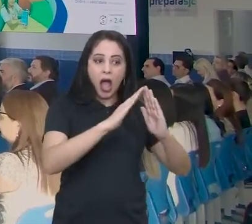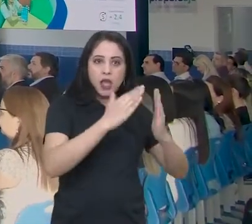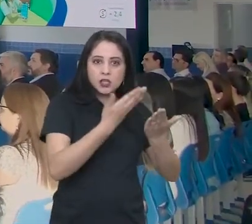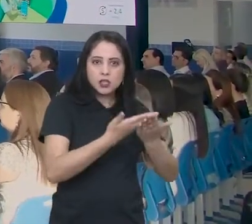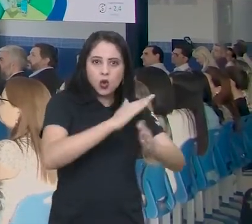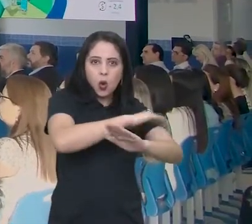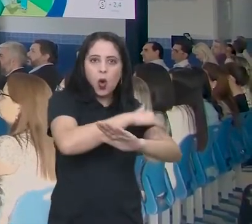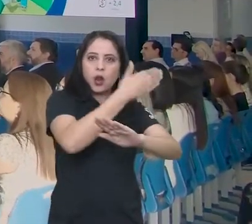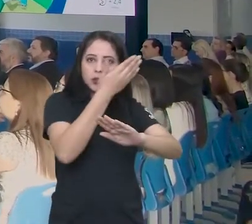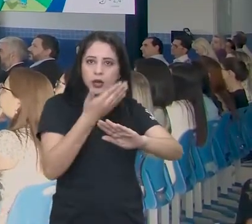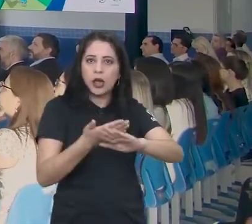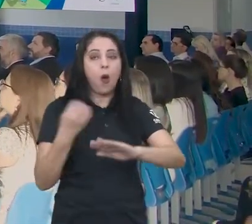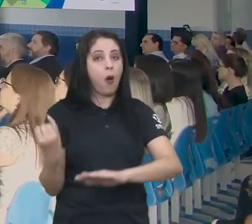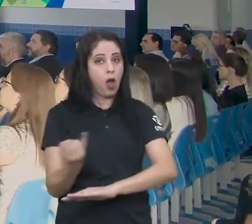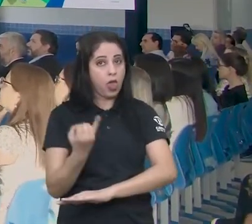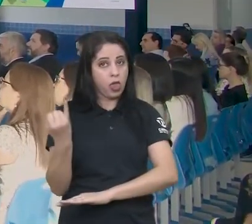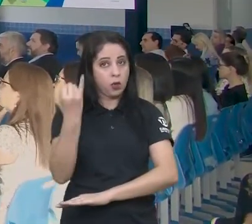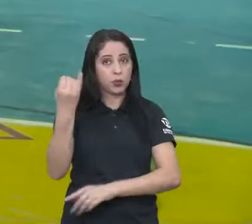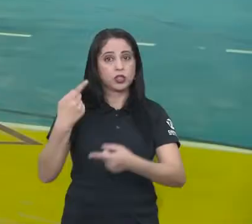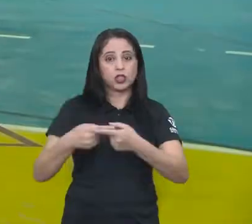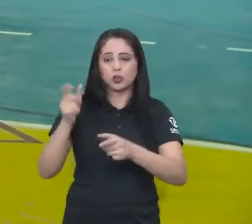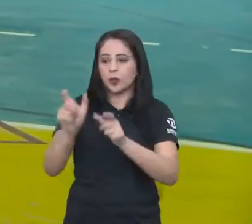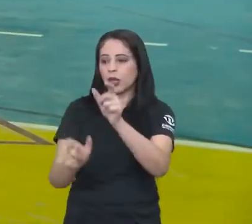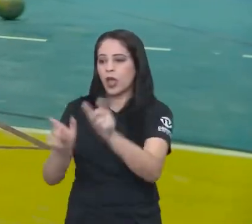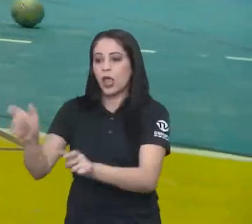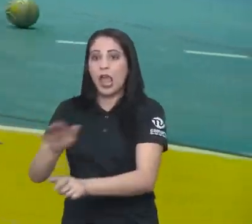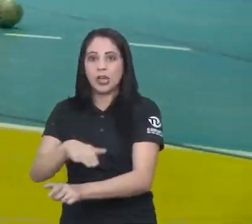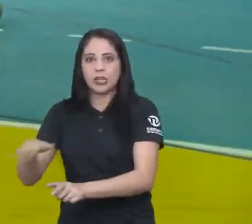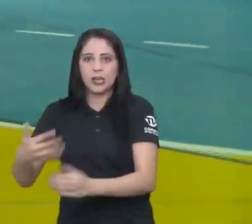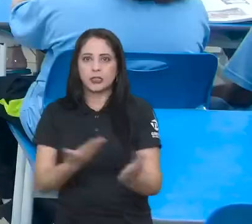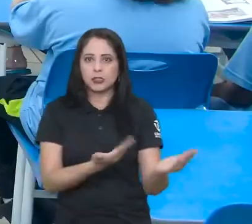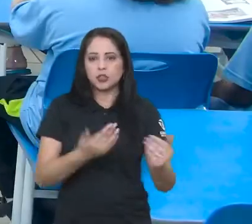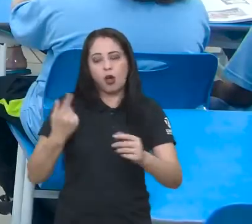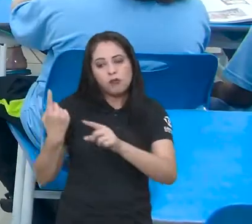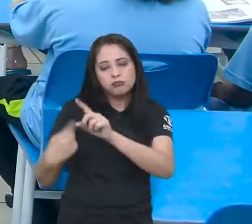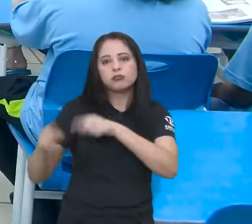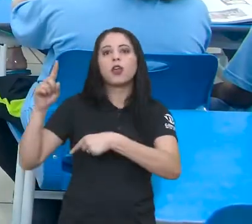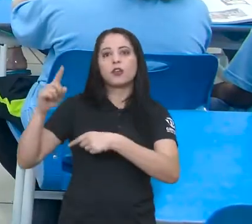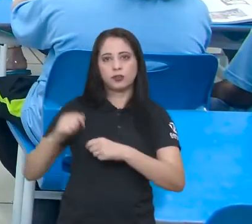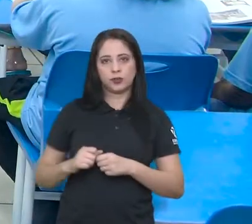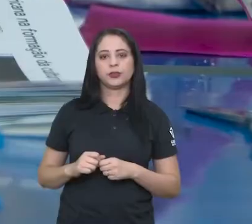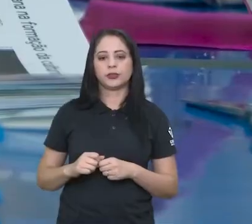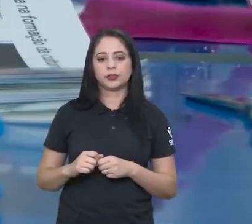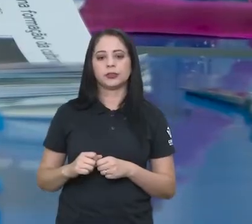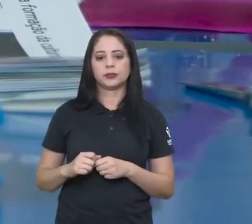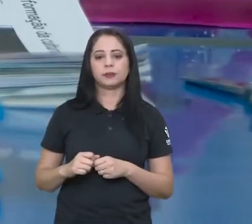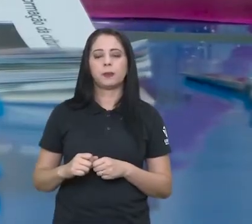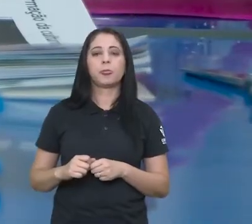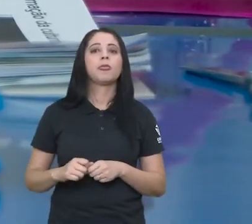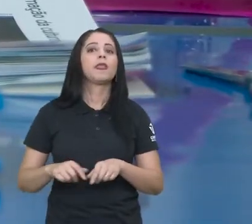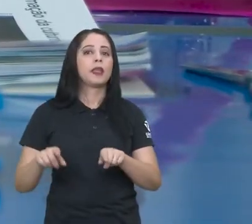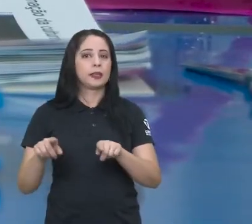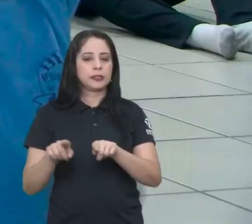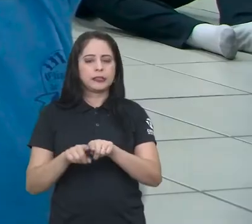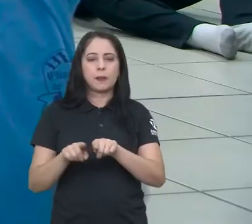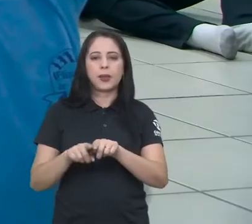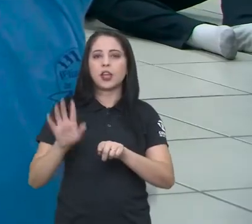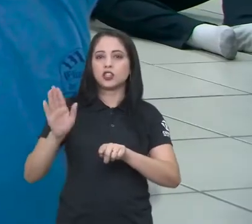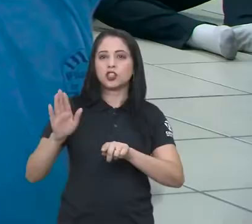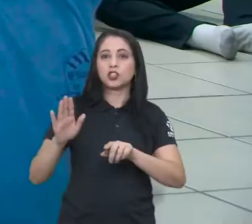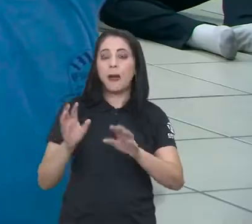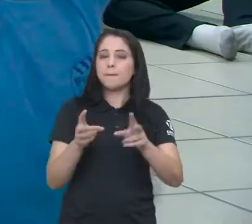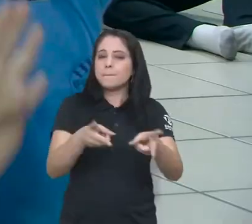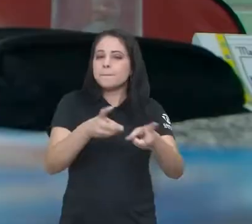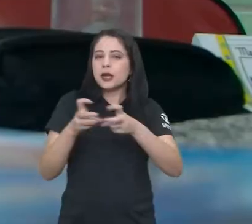uma ferramenta essencial para o desenvolvimento de crianças e jovens. Evolução percebida em diversas dimensões: